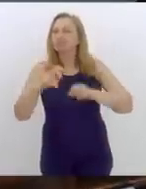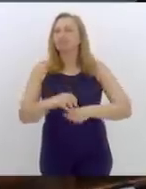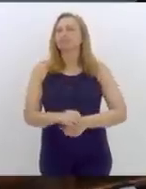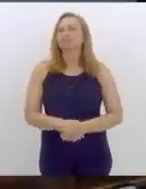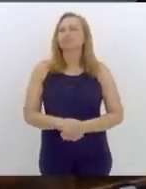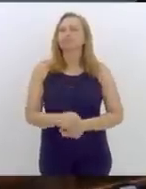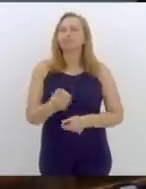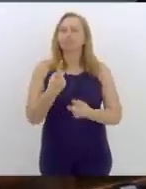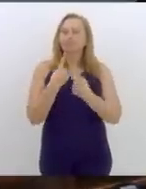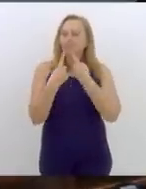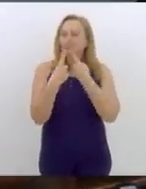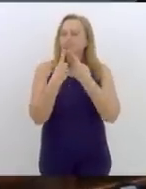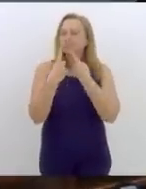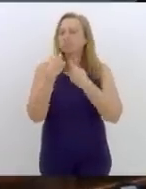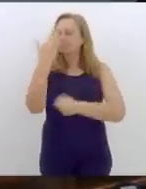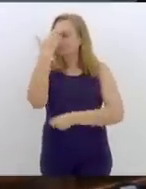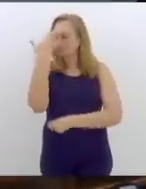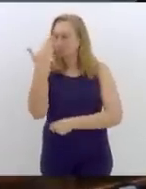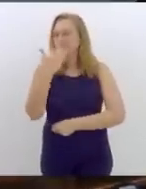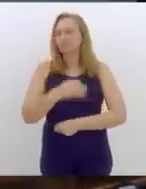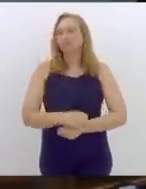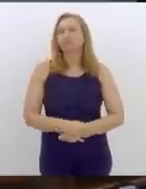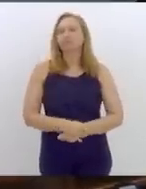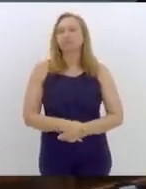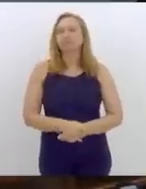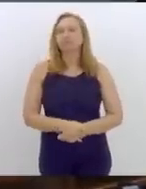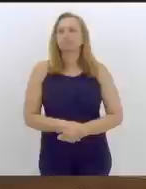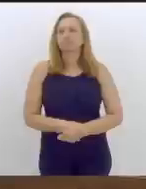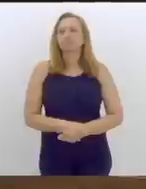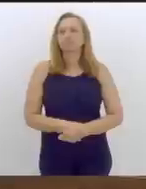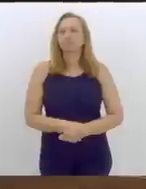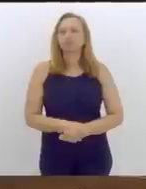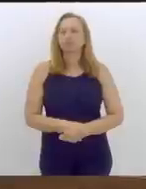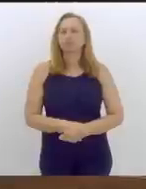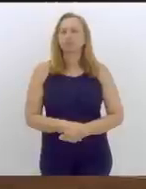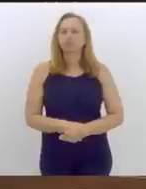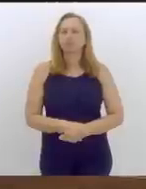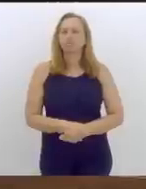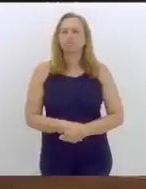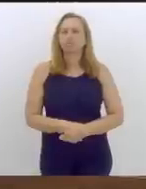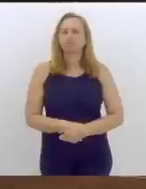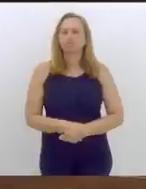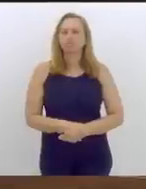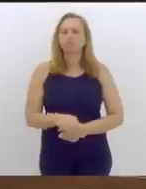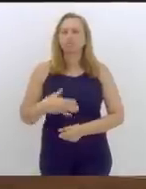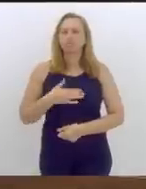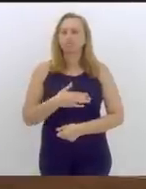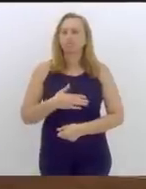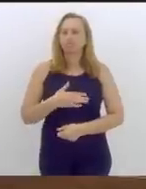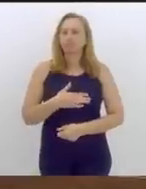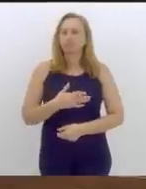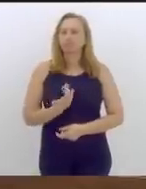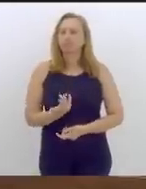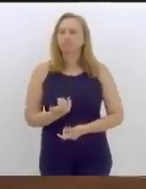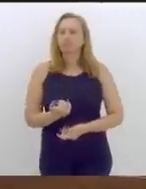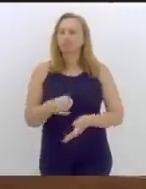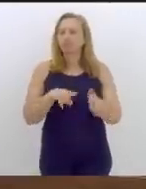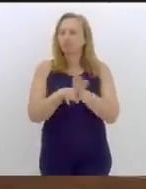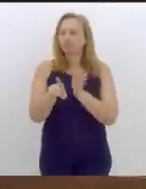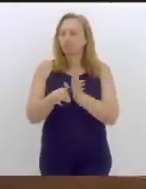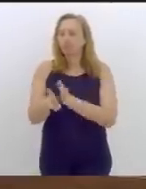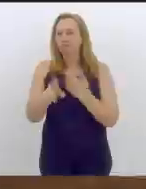tratado muito obrigado eu gostaria de fazer é duas perguntas aos